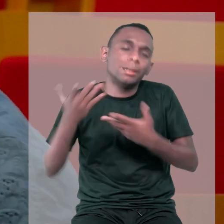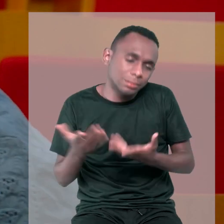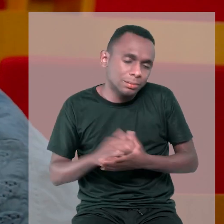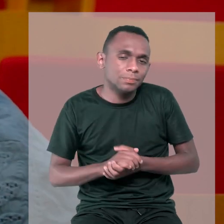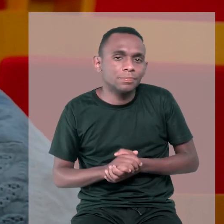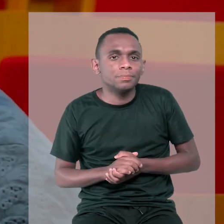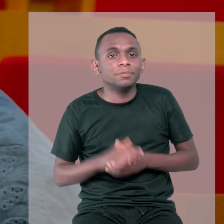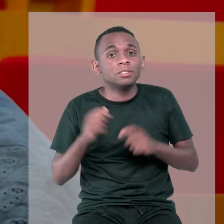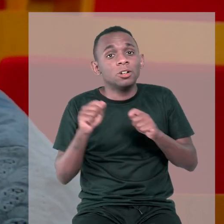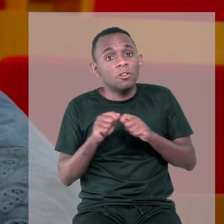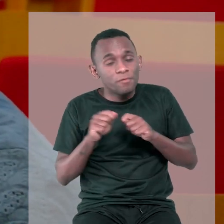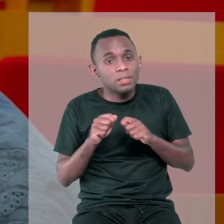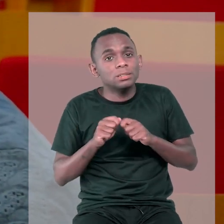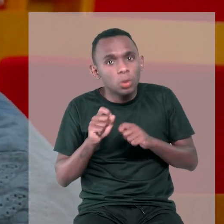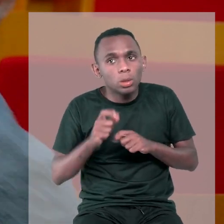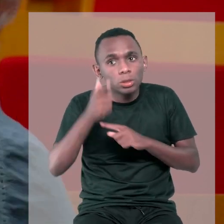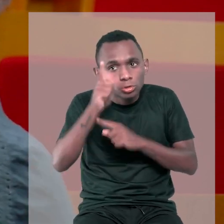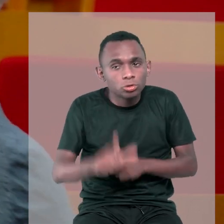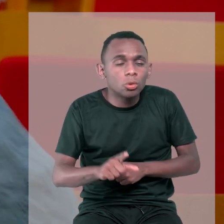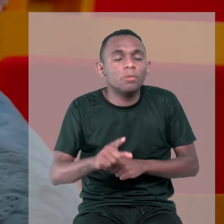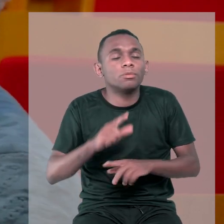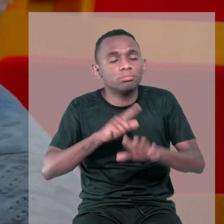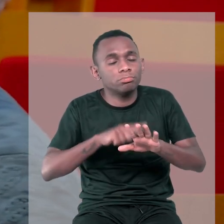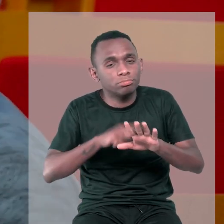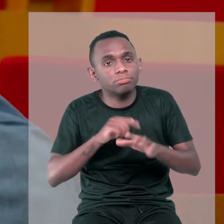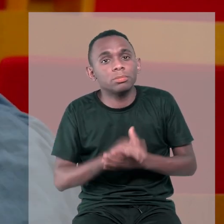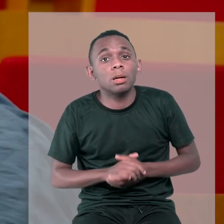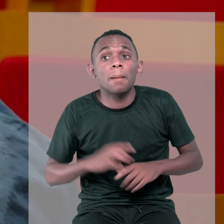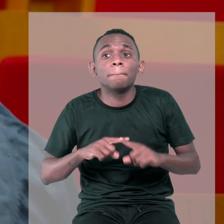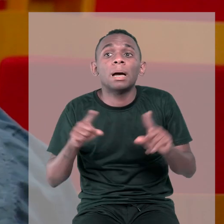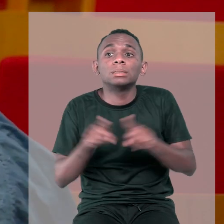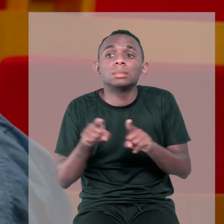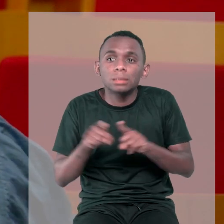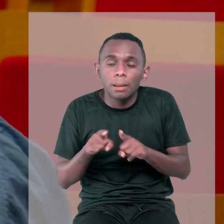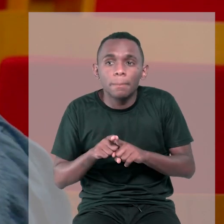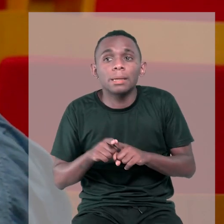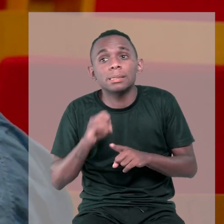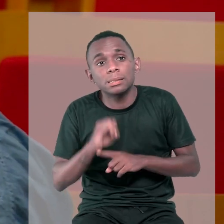neologismo, mas também no sentido de que se esse homem é real, se esse